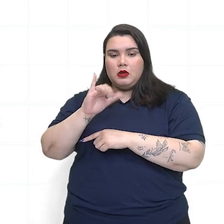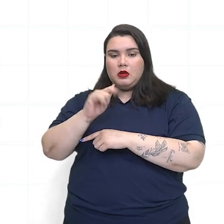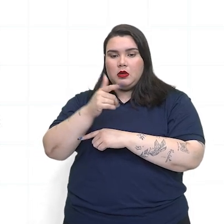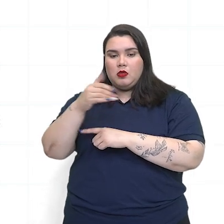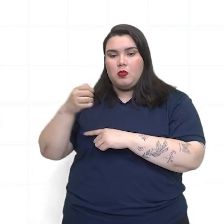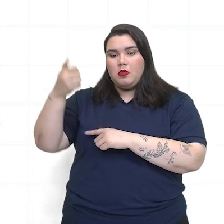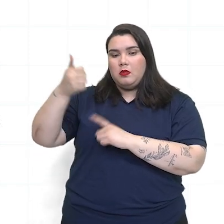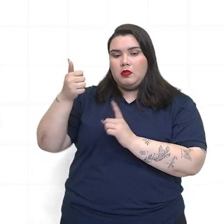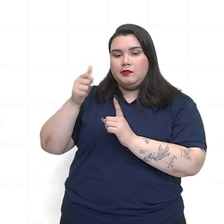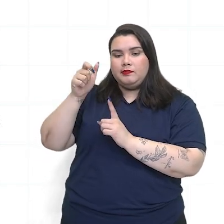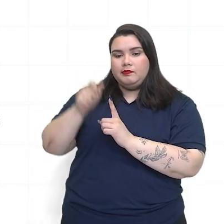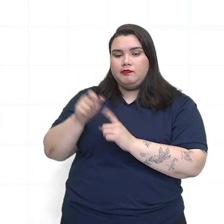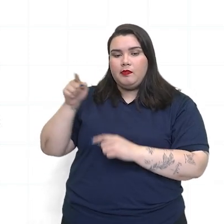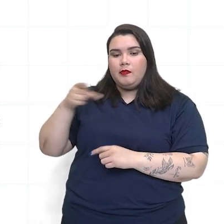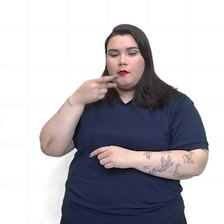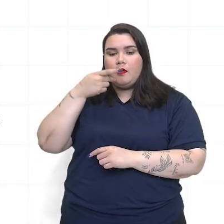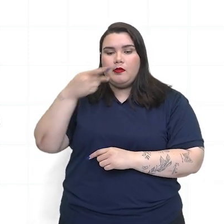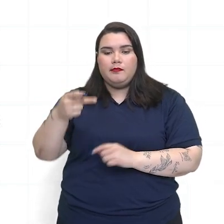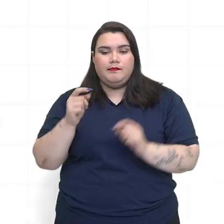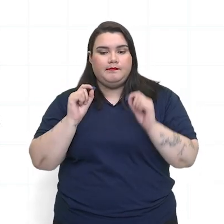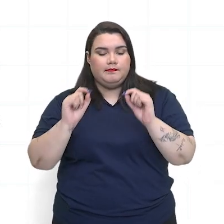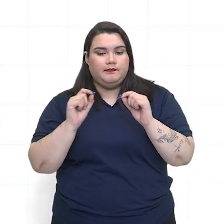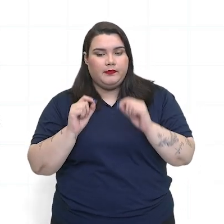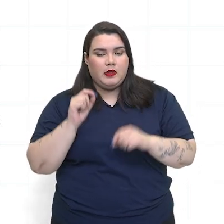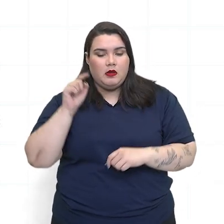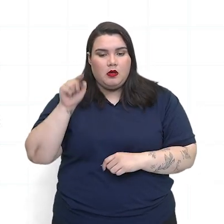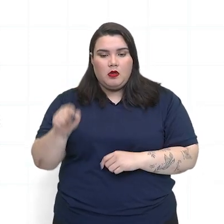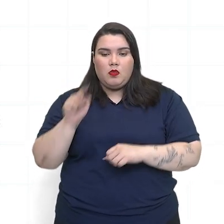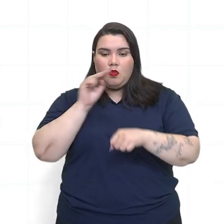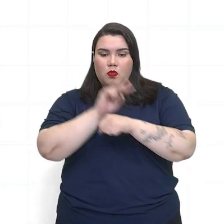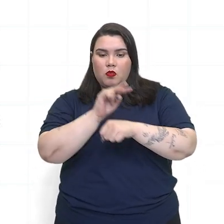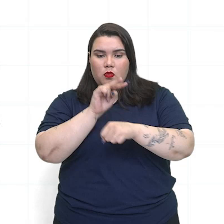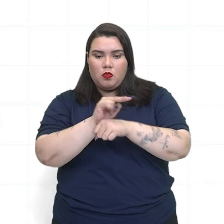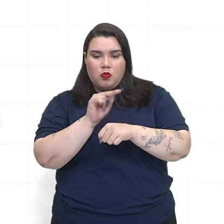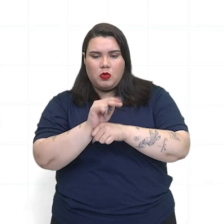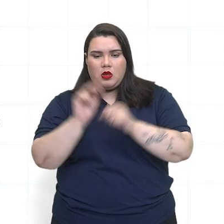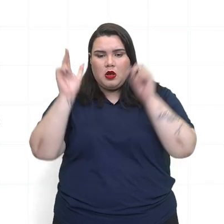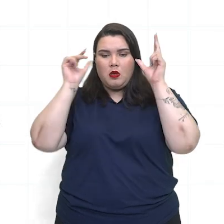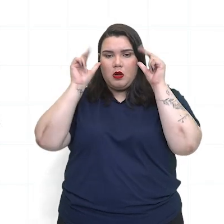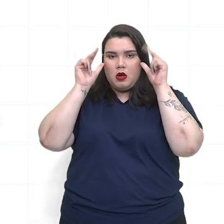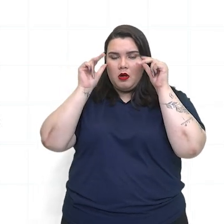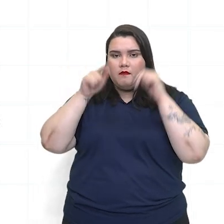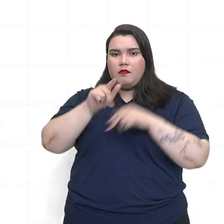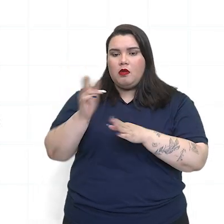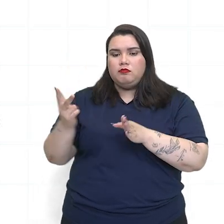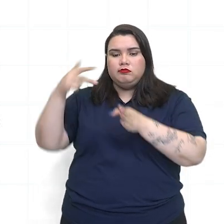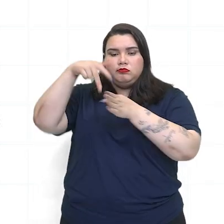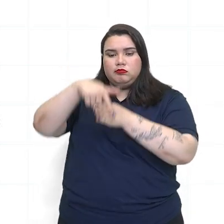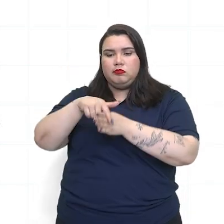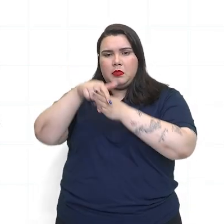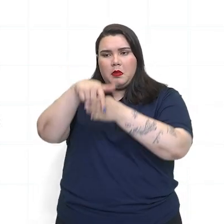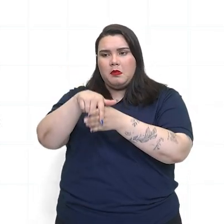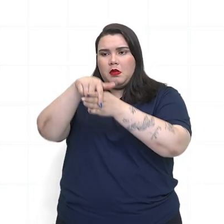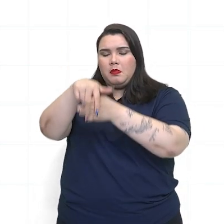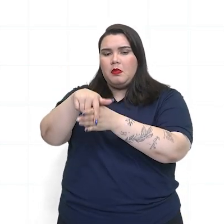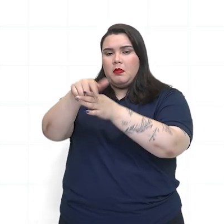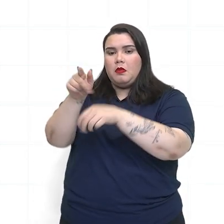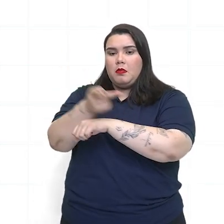Caroba. E foi então que o patrão dele disse, Pinhão, você cele o cavalo e vá na minha frente procurar